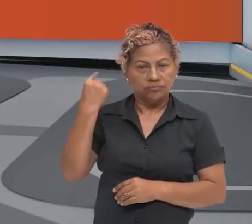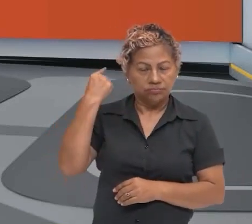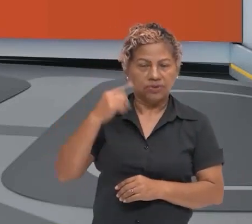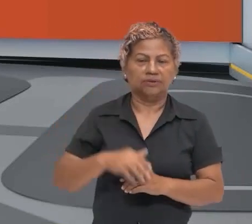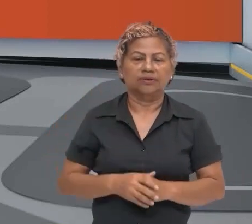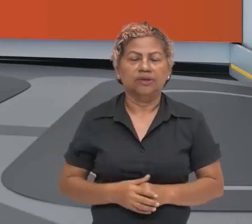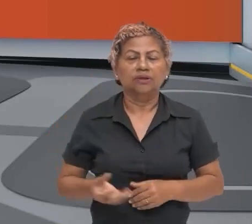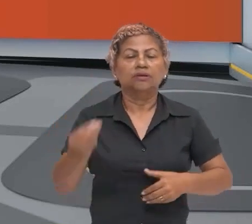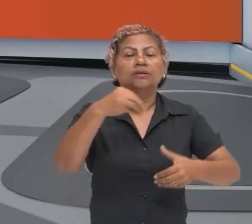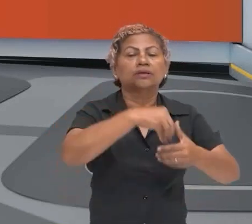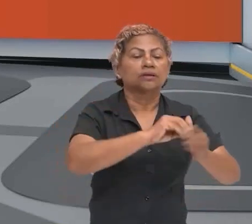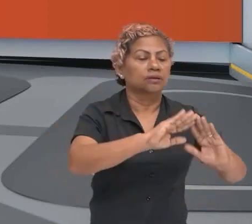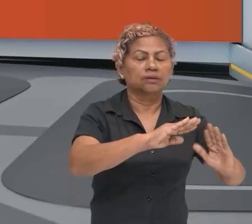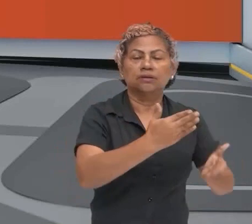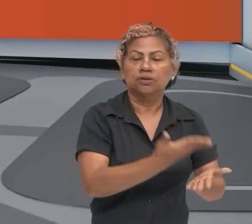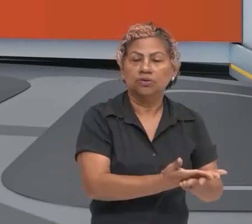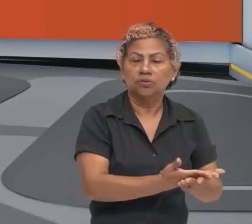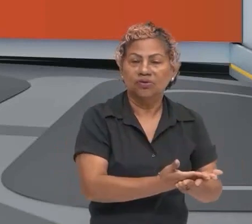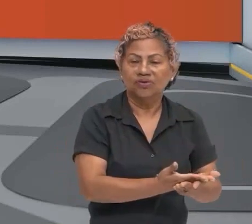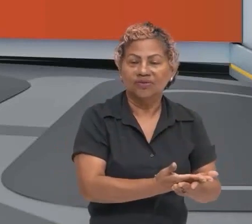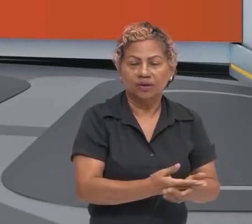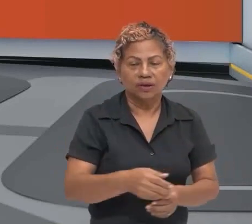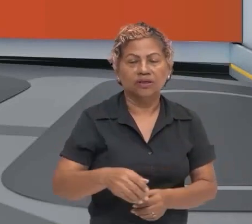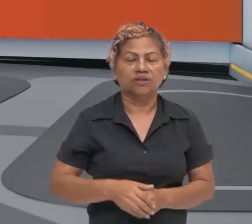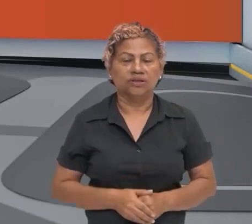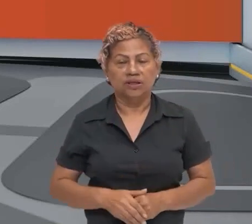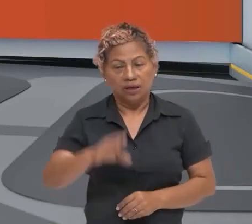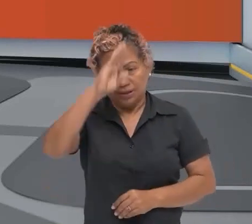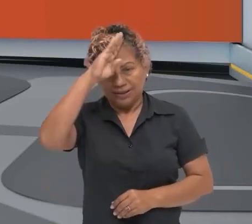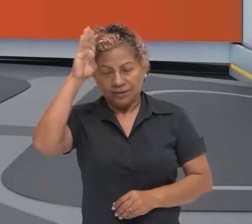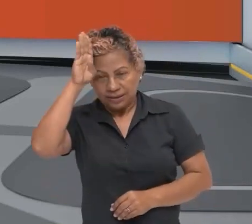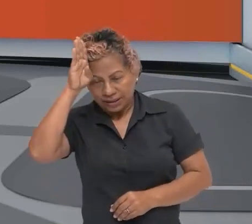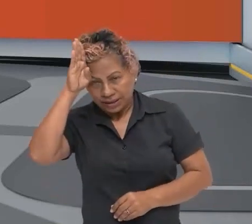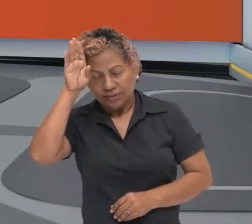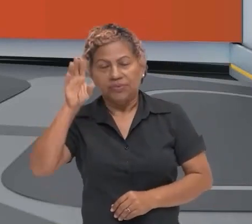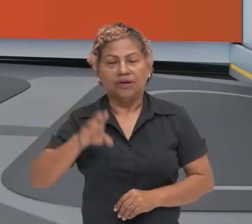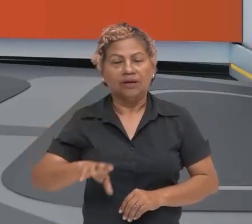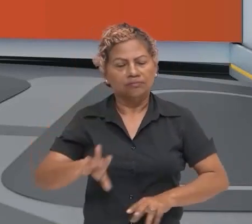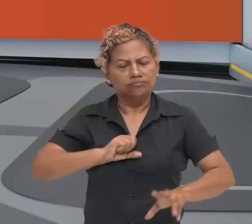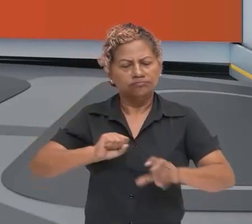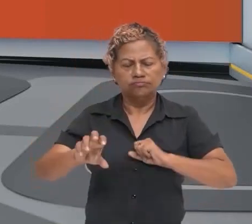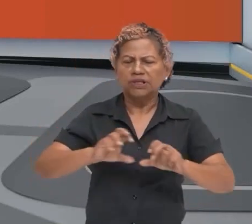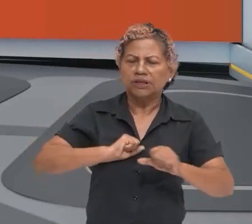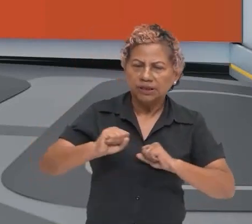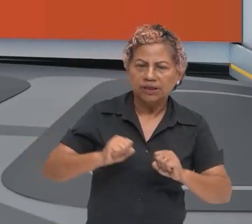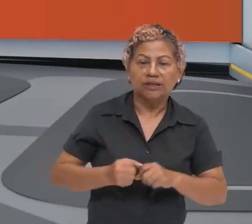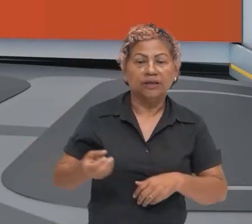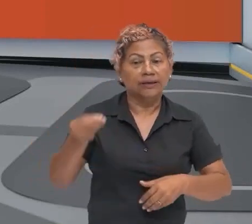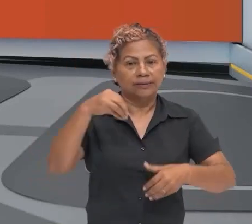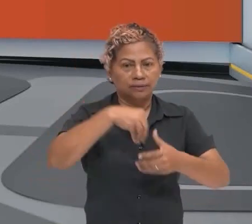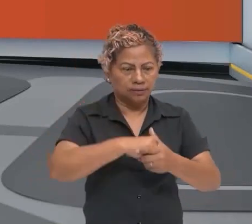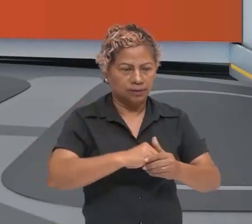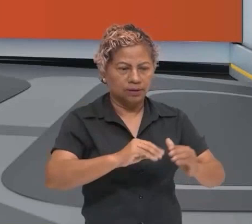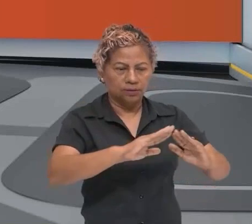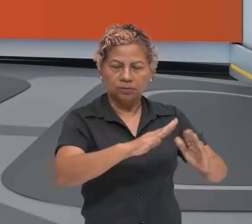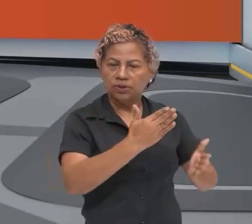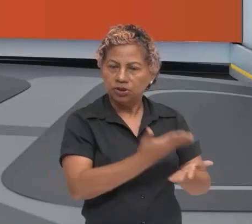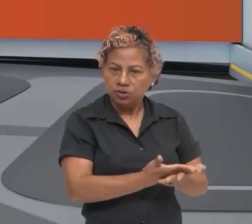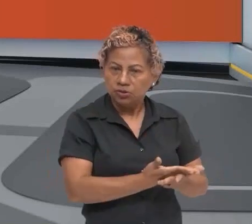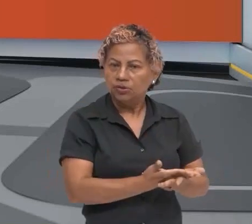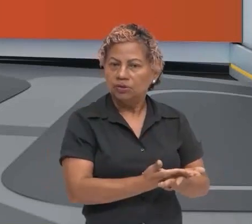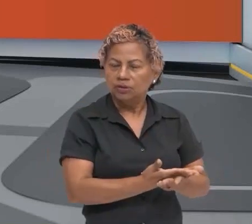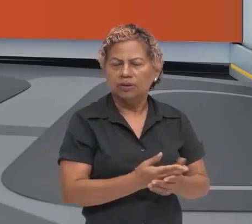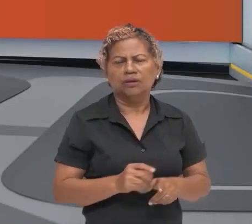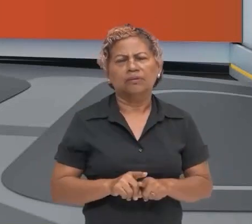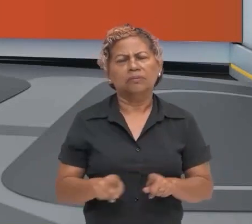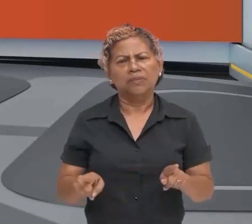estamos inseridos, né, nessa aprendizagem acadêmica, é dentro de uma escola, dentro de algo físico. Mas